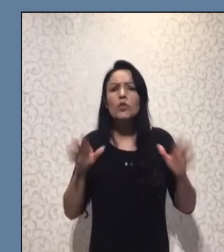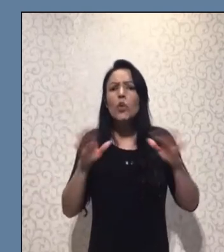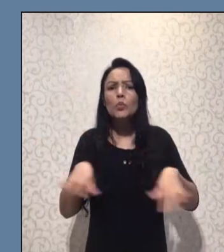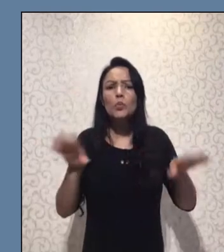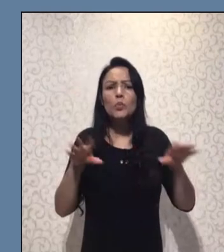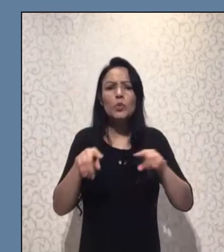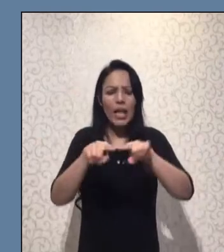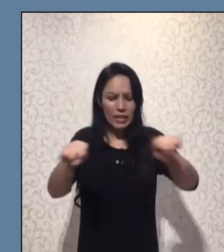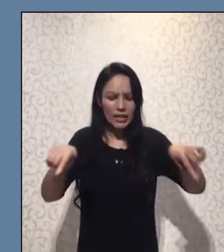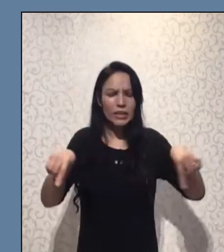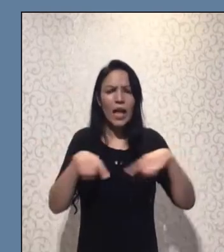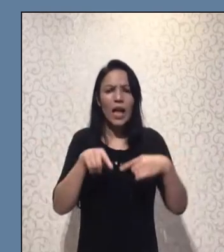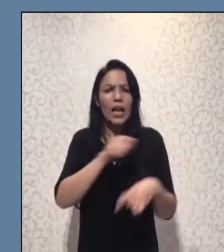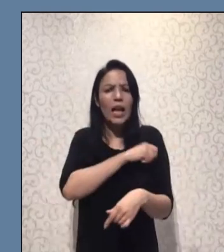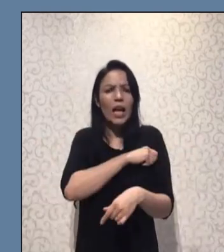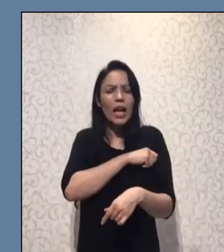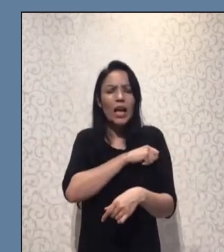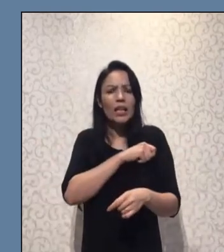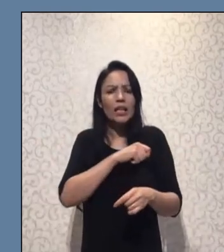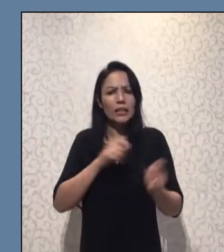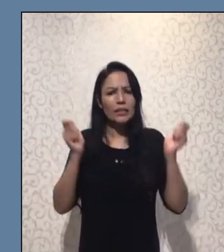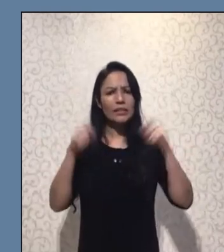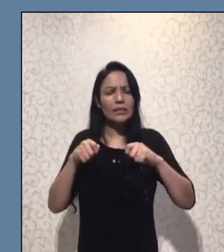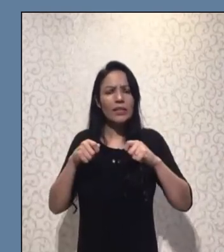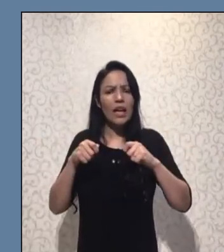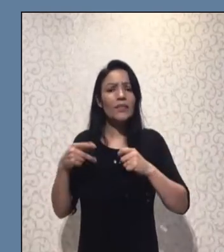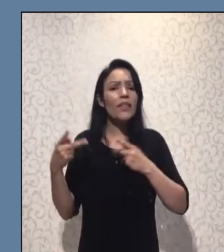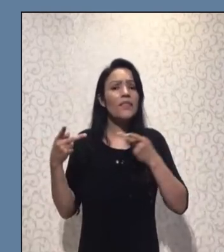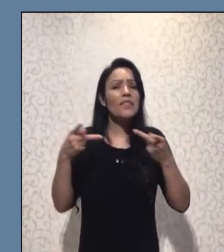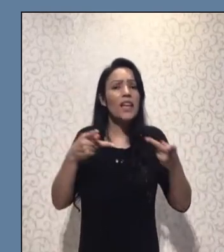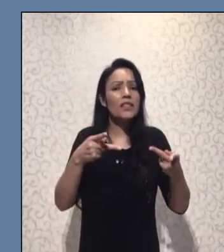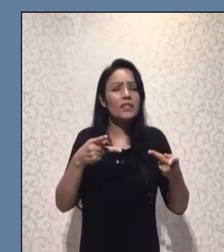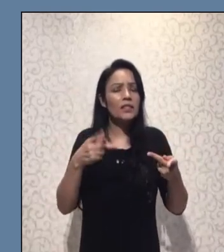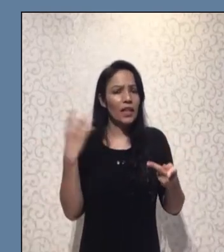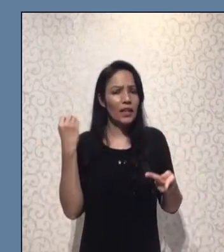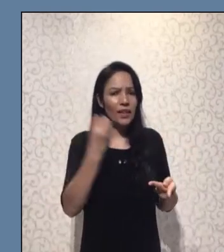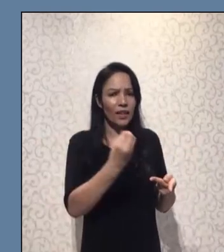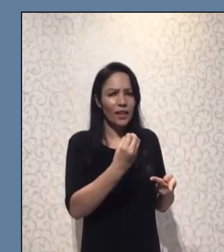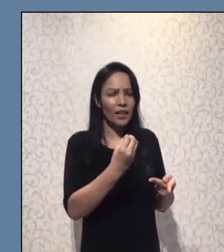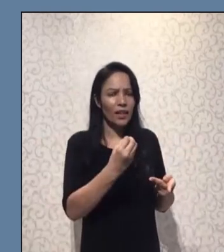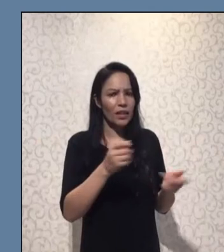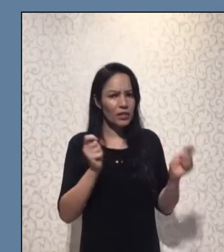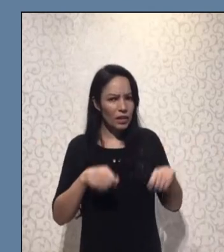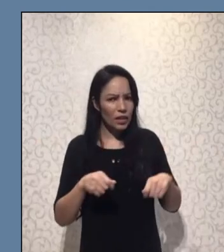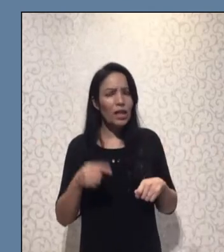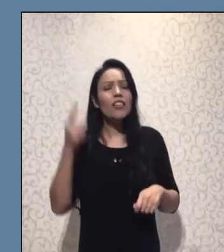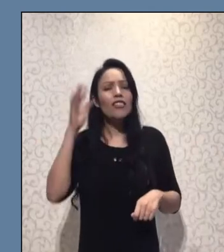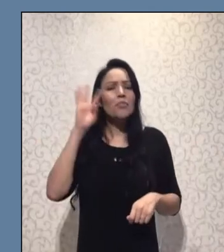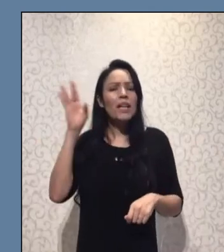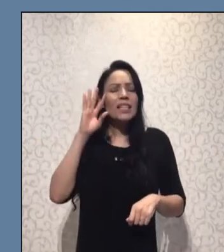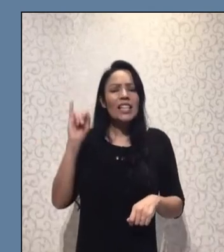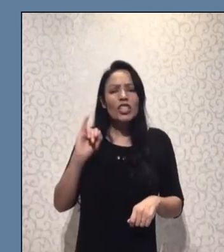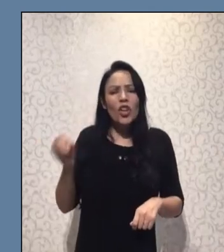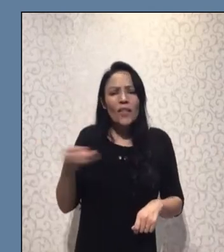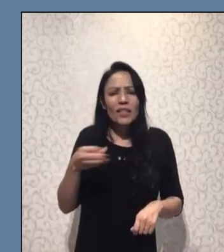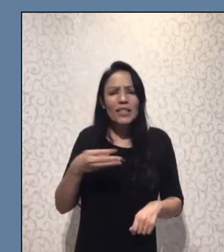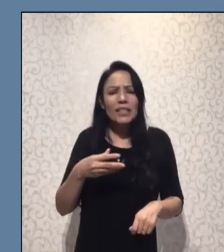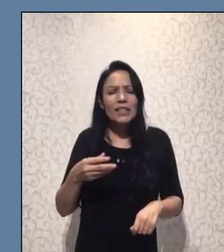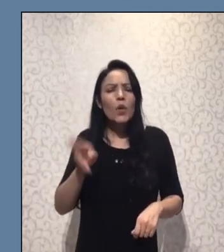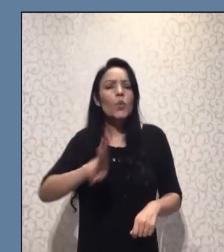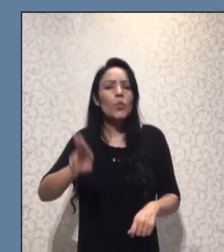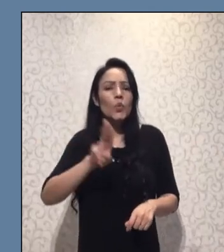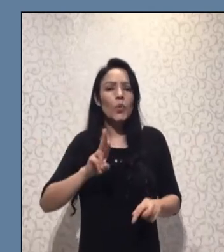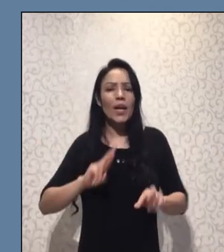essa questão hoje, né? Então, quando a gente pensa nas possibilidades de inovação e de usar dessas ferramentas, né?